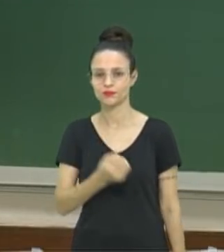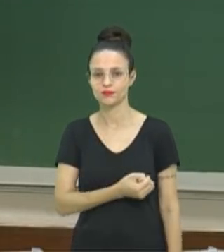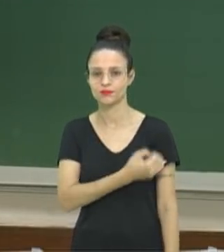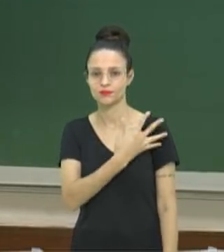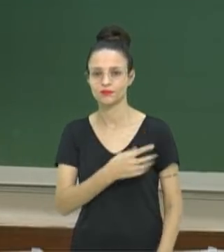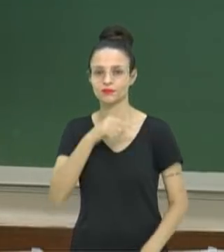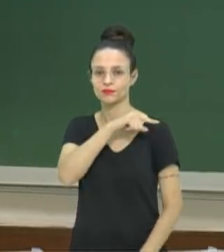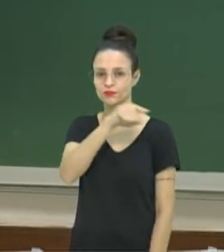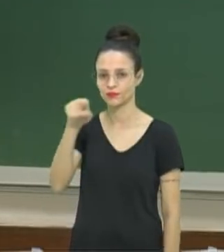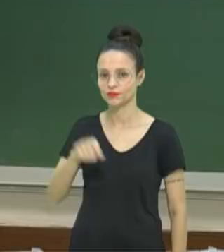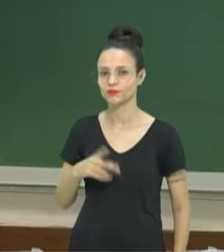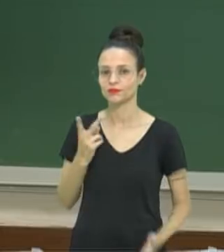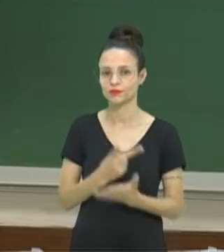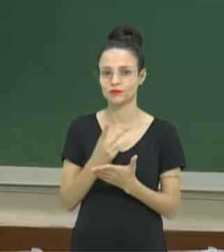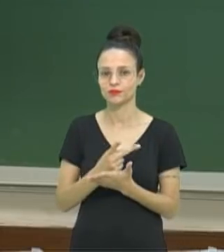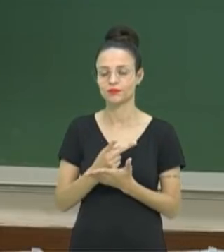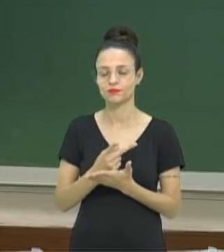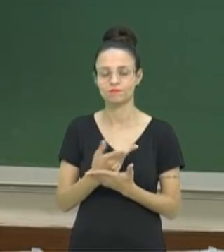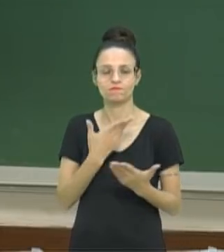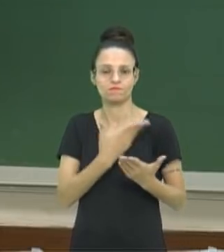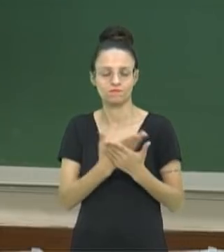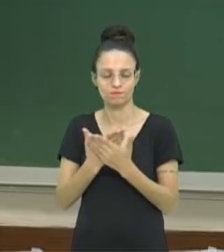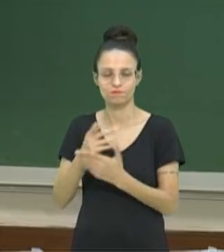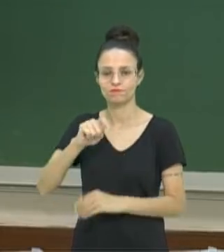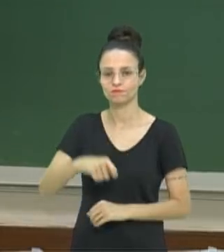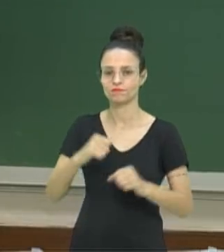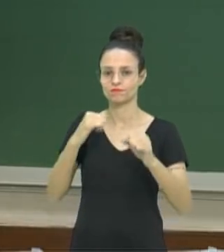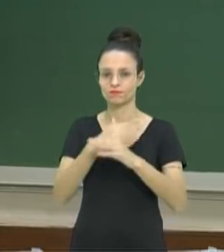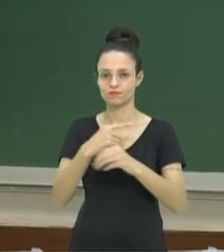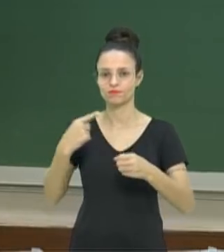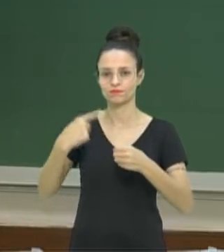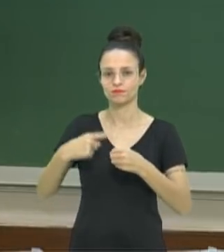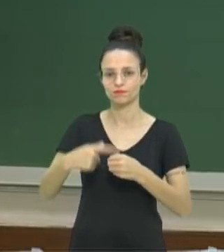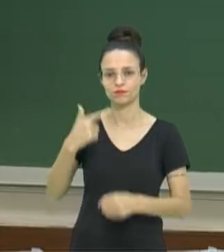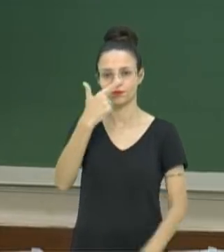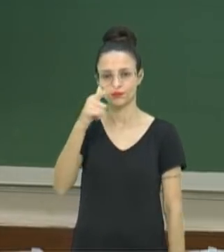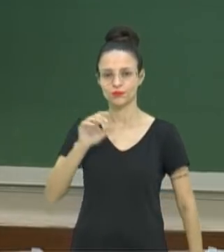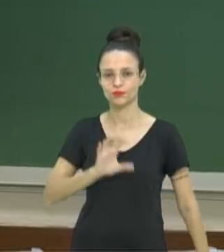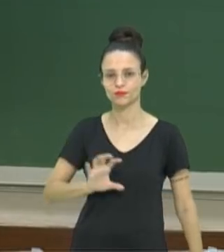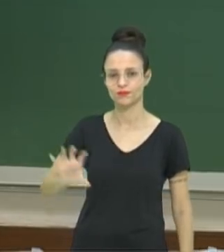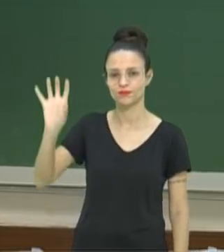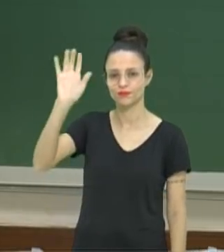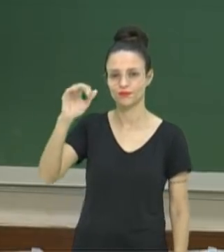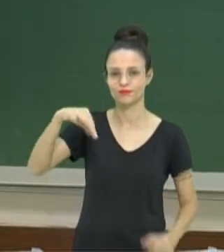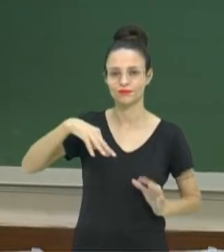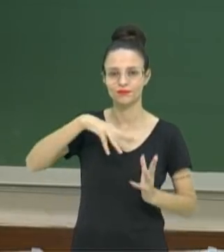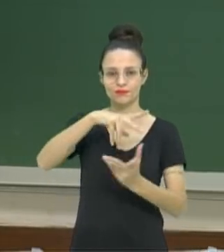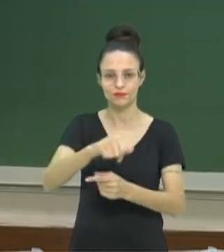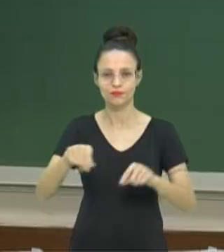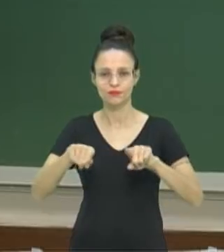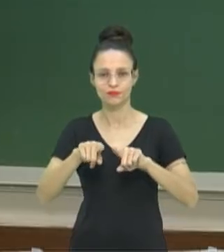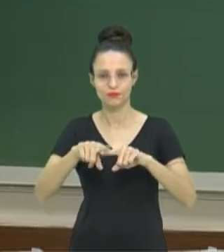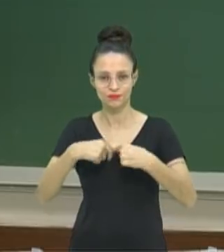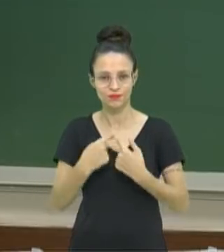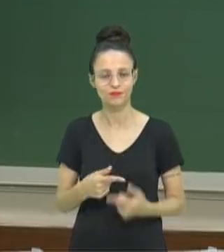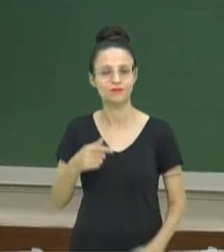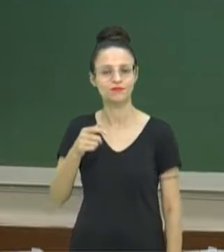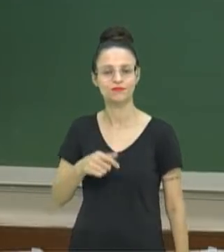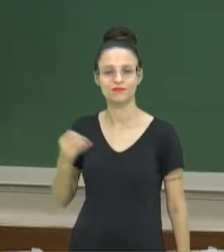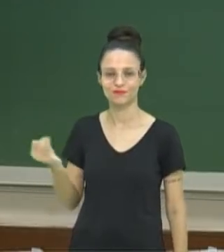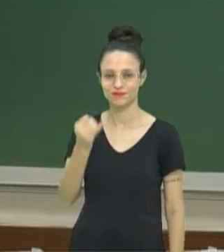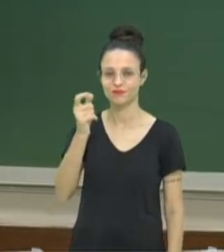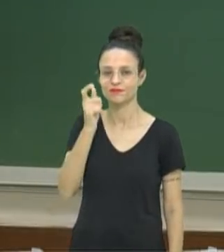vão continuar falando sobre urbanização de outras partes do mundo daí, certo? Por isso é bem importante prestar atenção na aula de